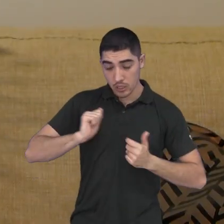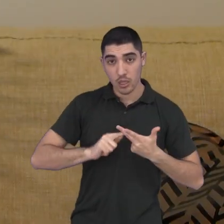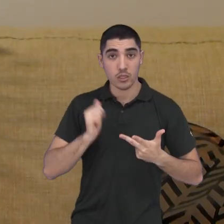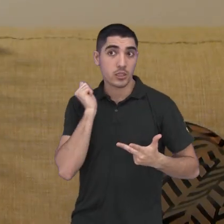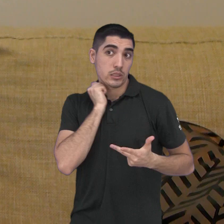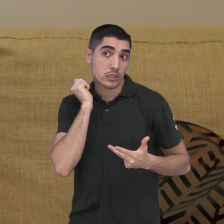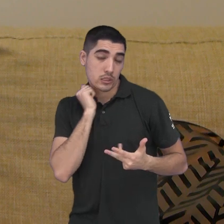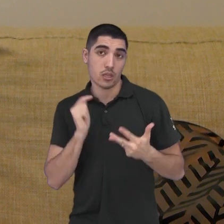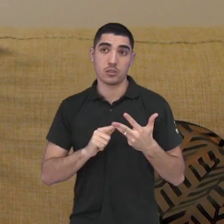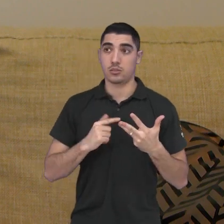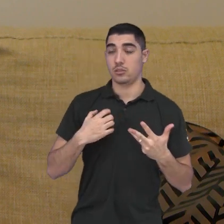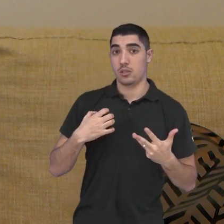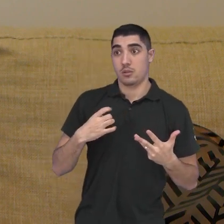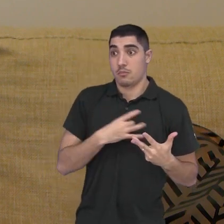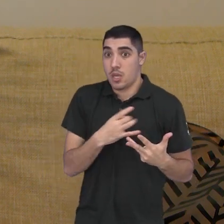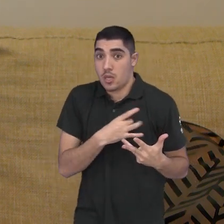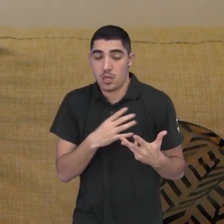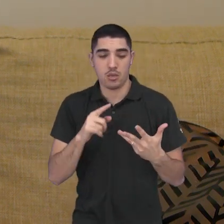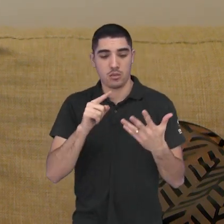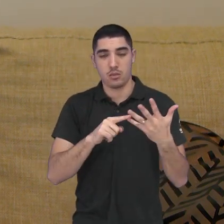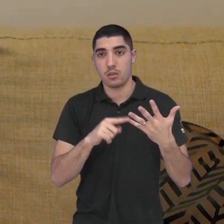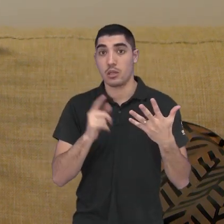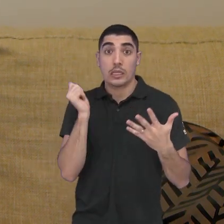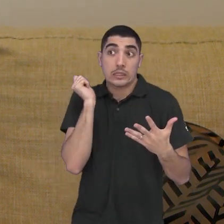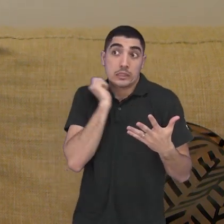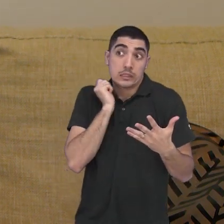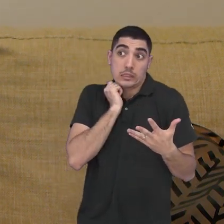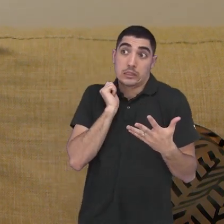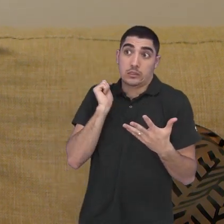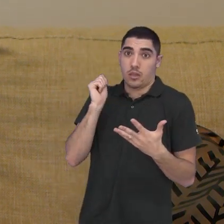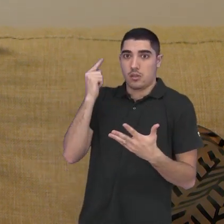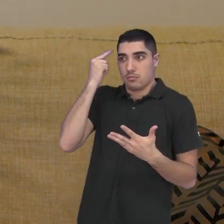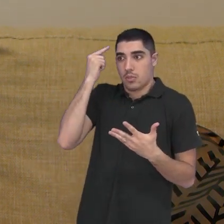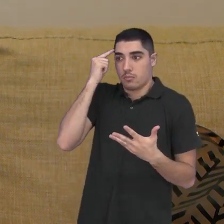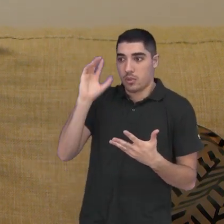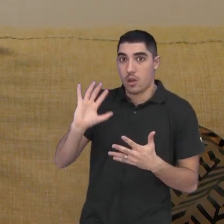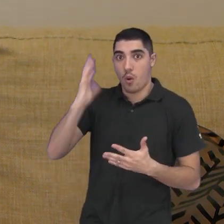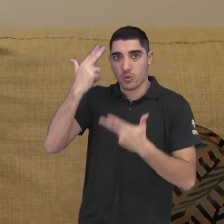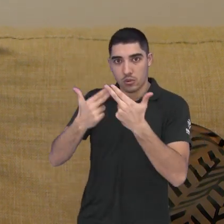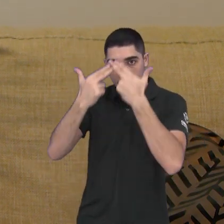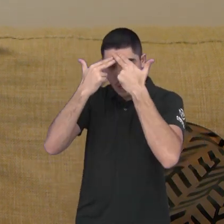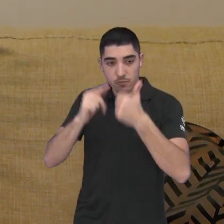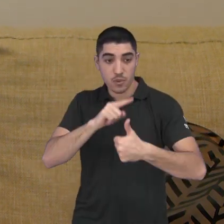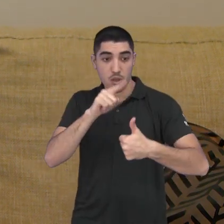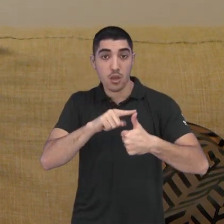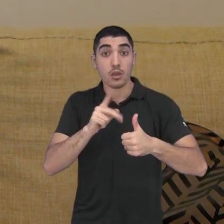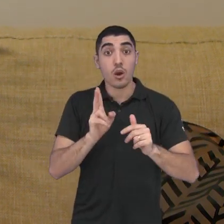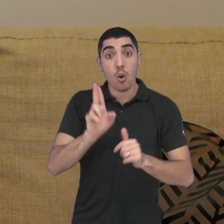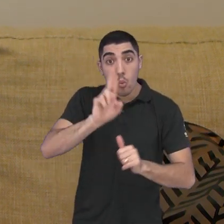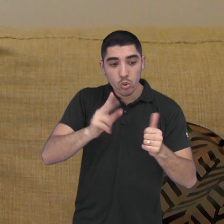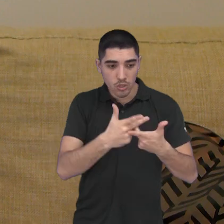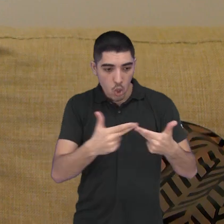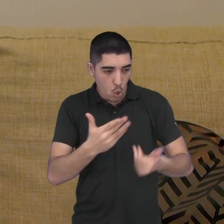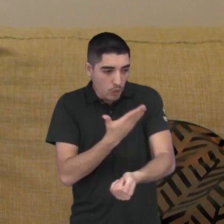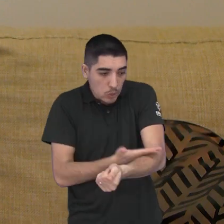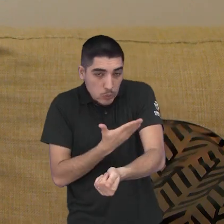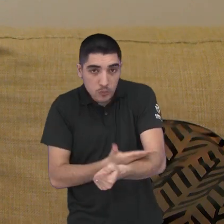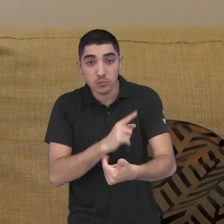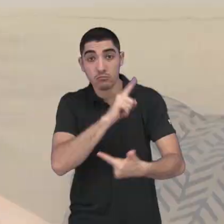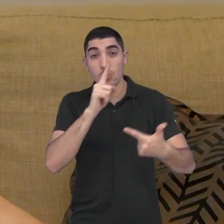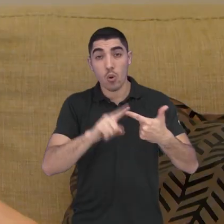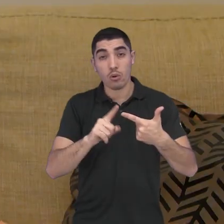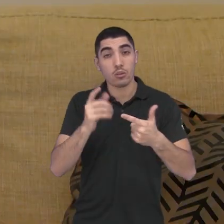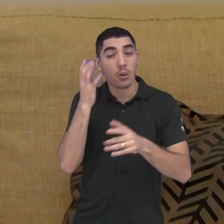transtorno do Pânico transtorno do estess pós-traumático uso de substâncias e abusivas ou insônia